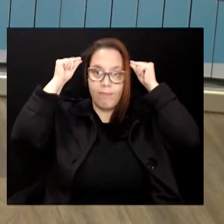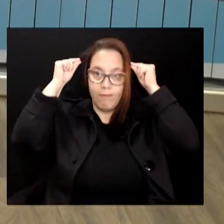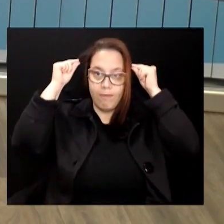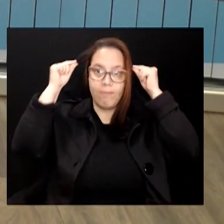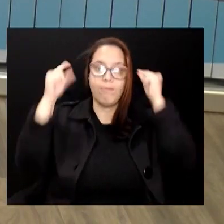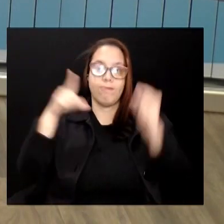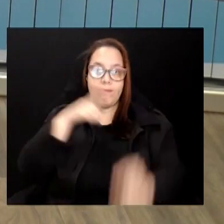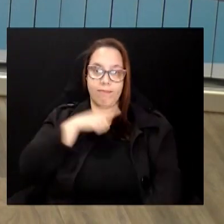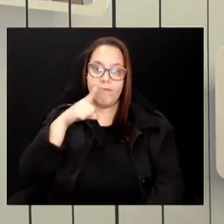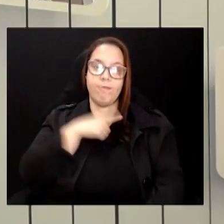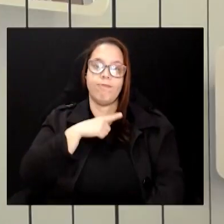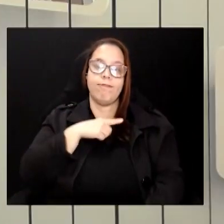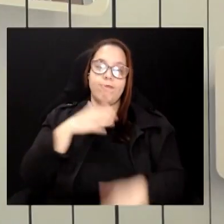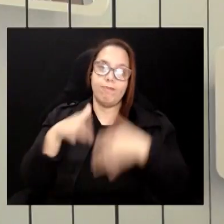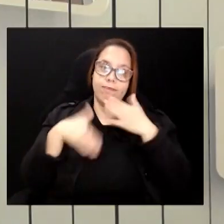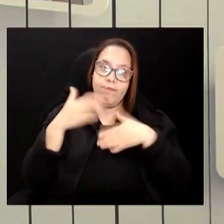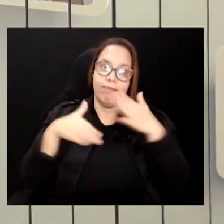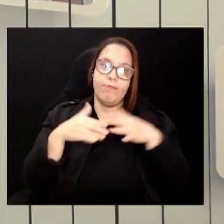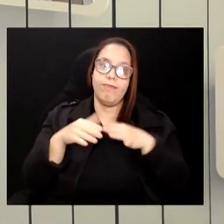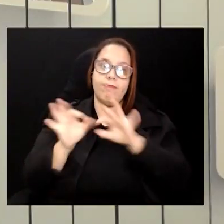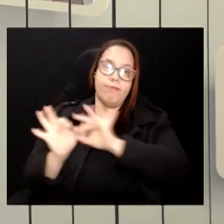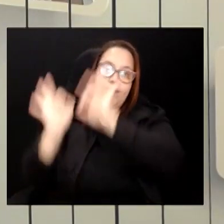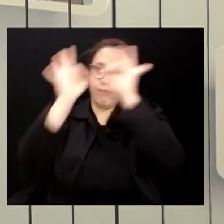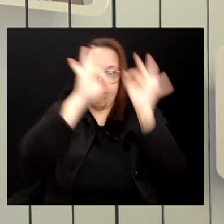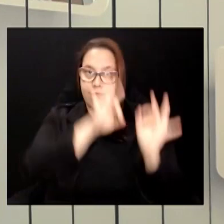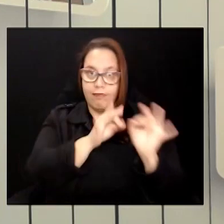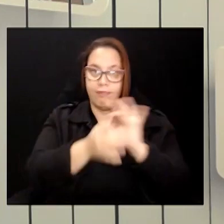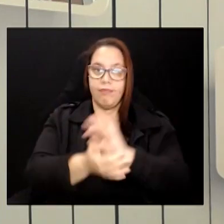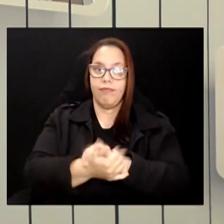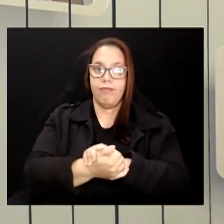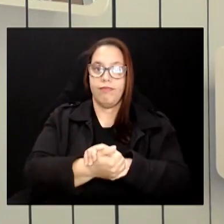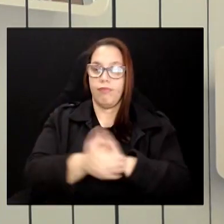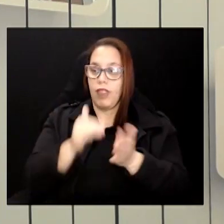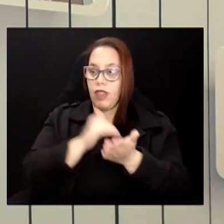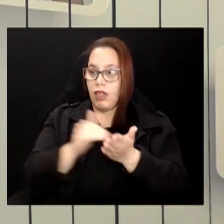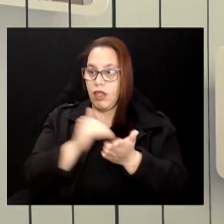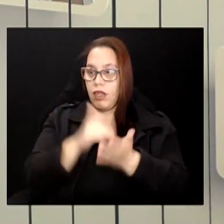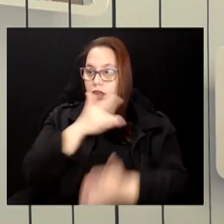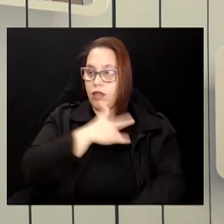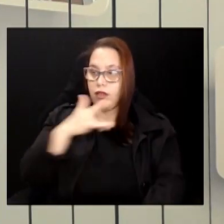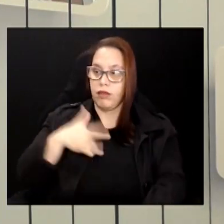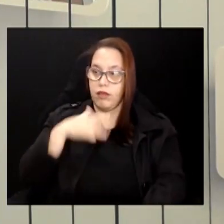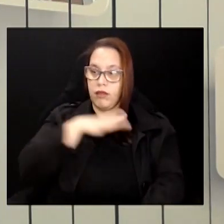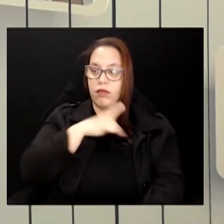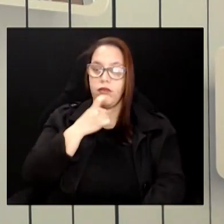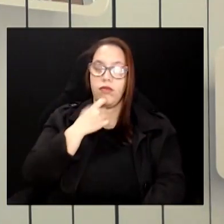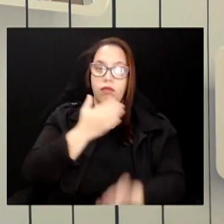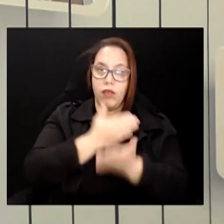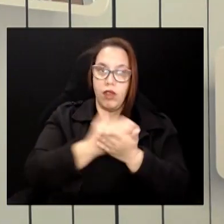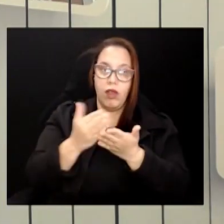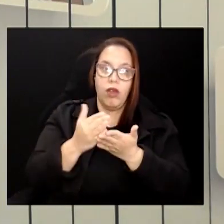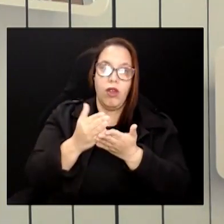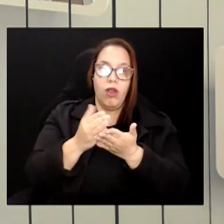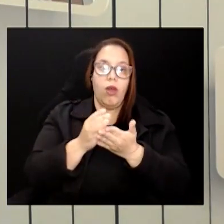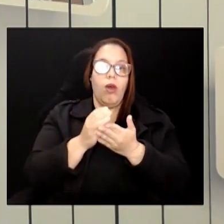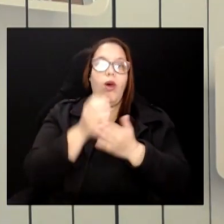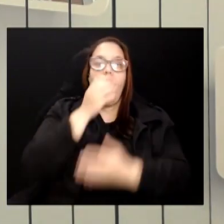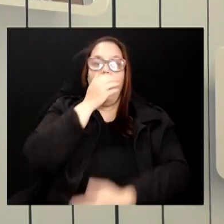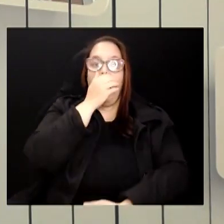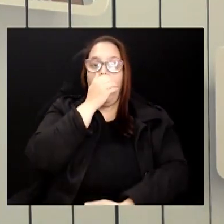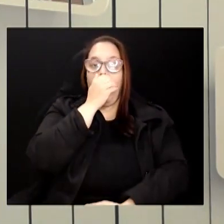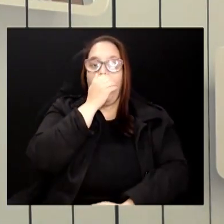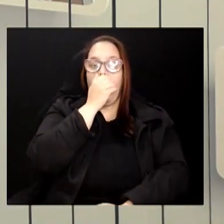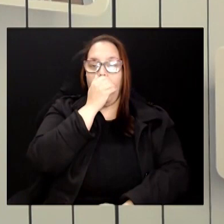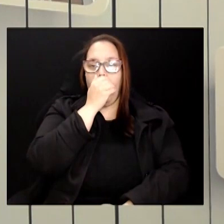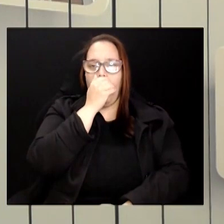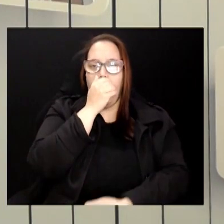do nosso telejornal. A Secretaria de Saúde de Campinas começou a distribuição aos centros de saúde